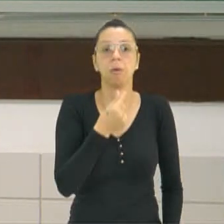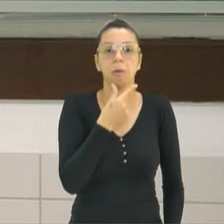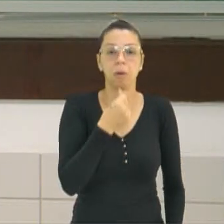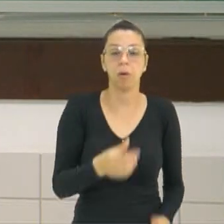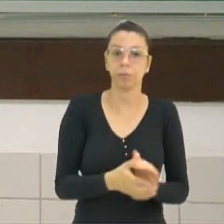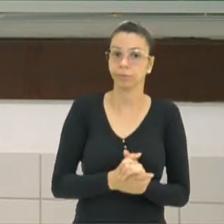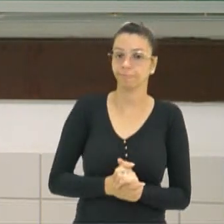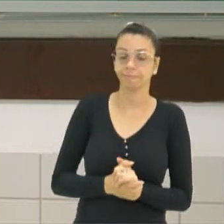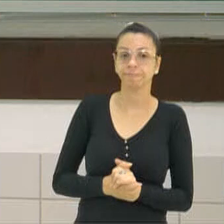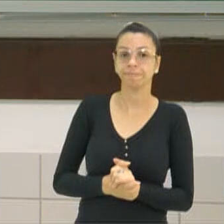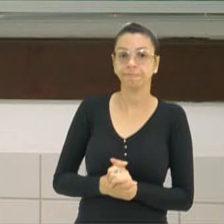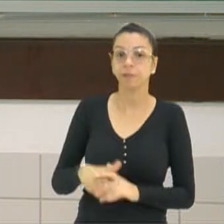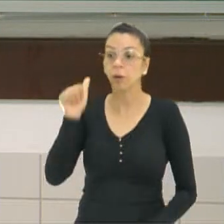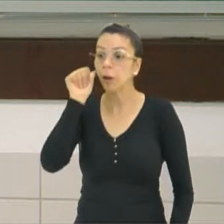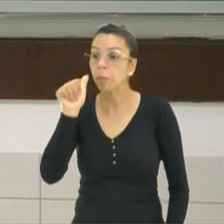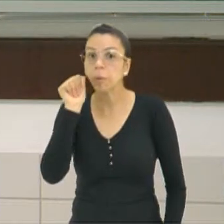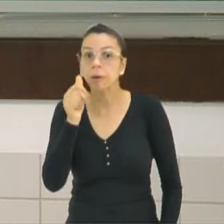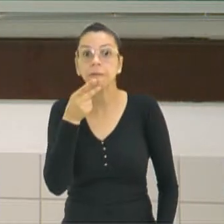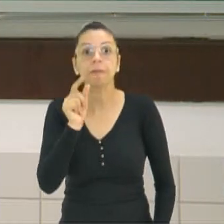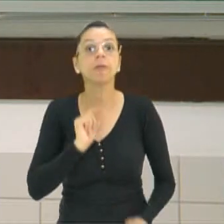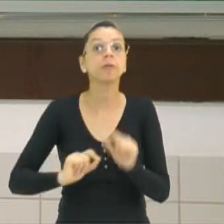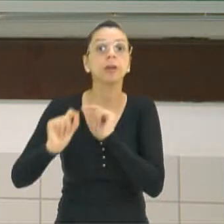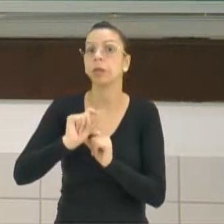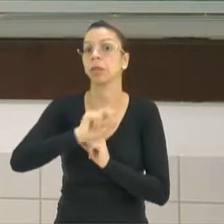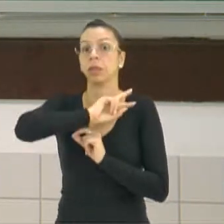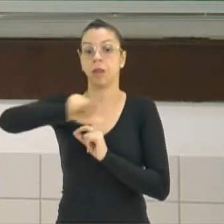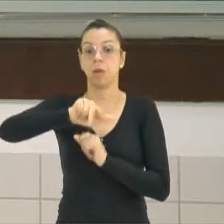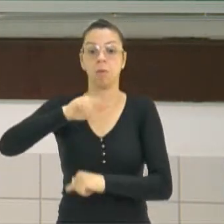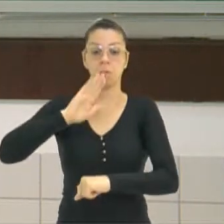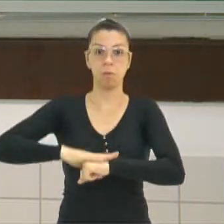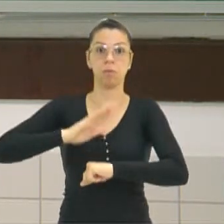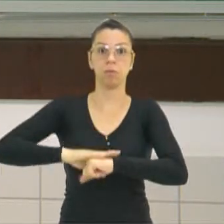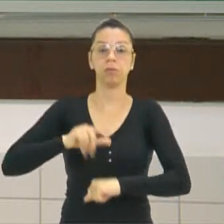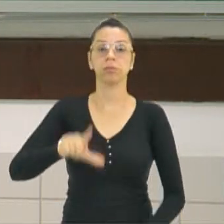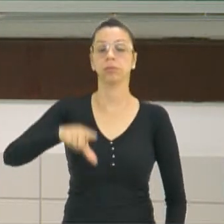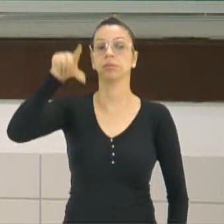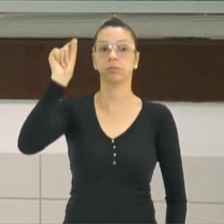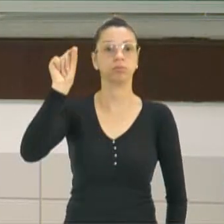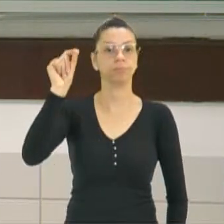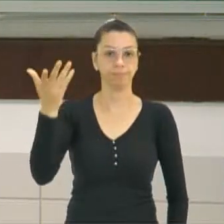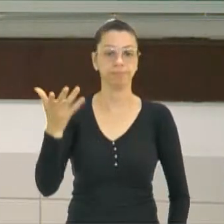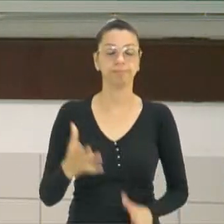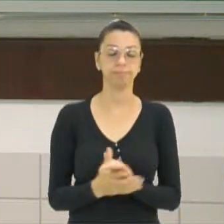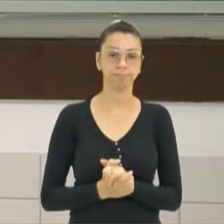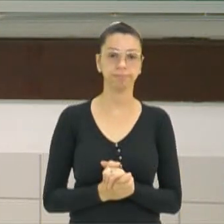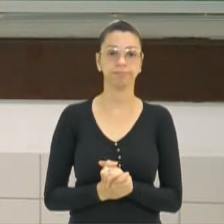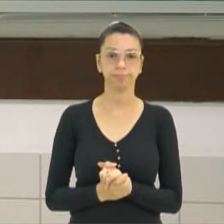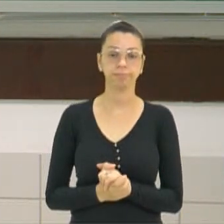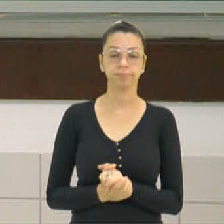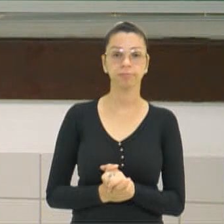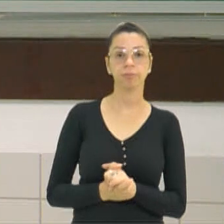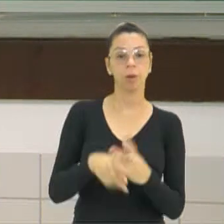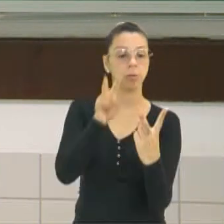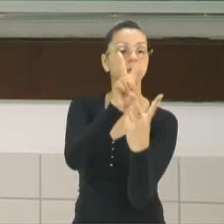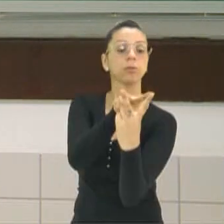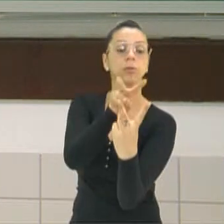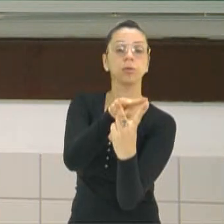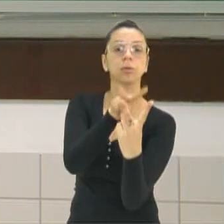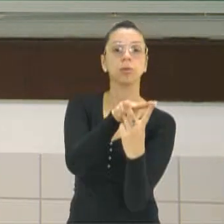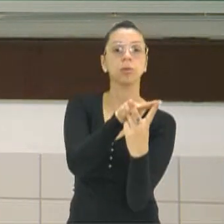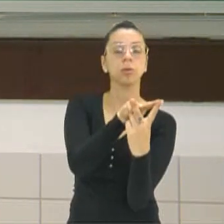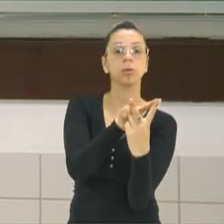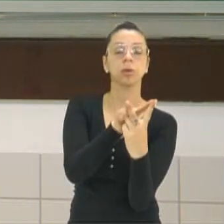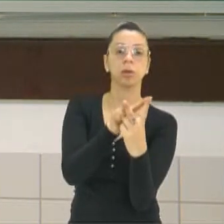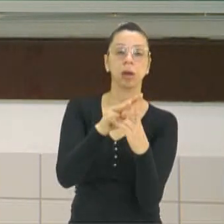Tanto que eu falei que eu lembrei, tem um episódio de Friends muito bacana, da série Friends, em que duas das personagens vão estudar